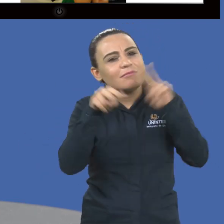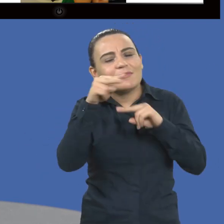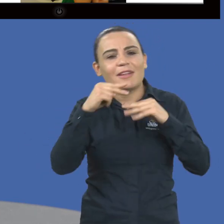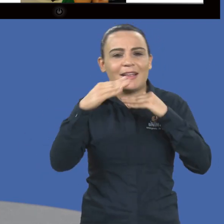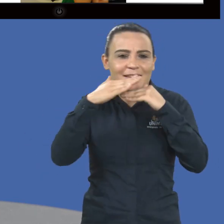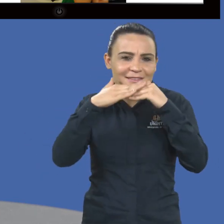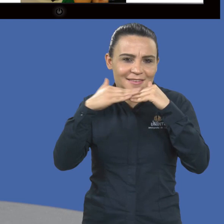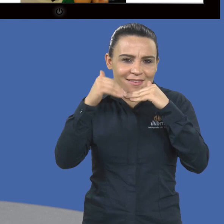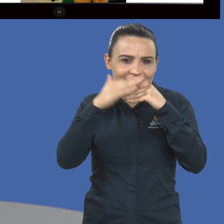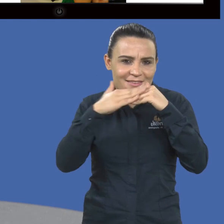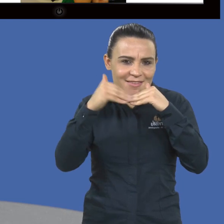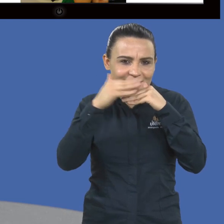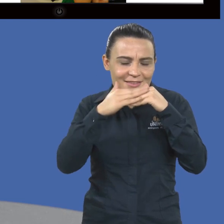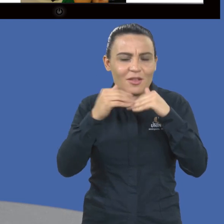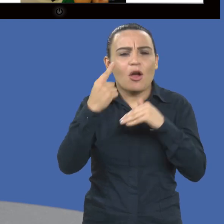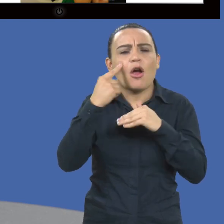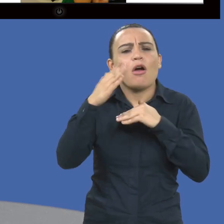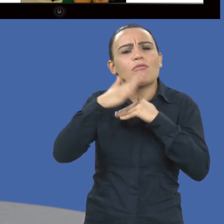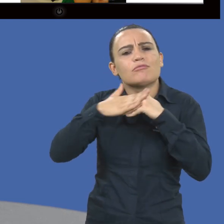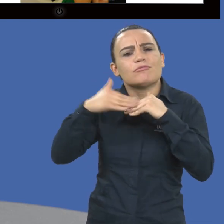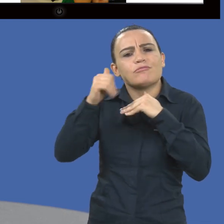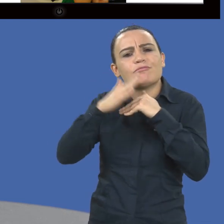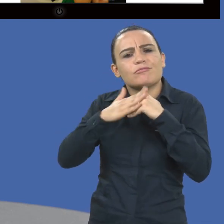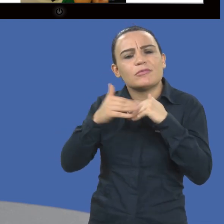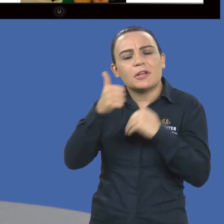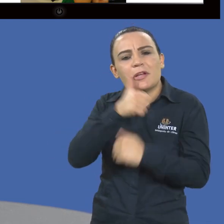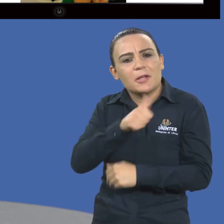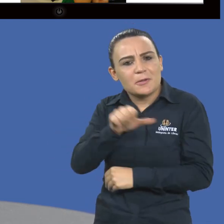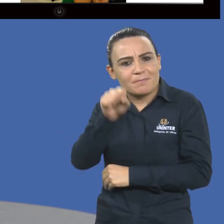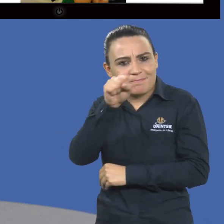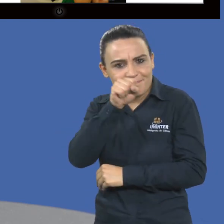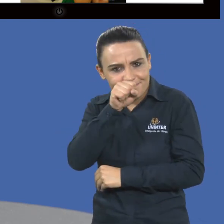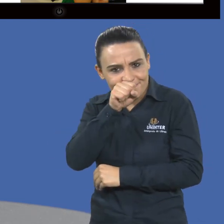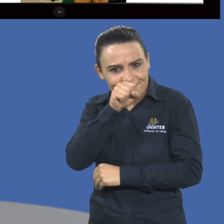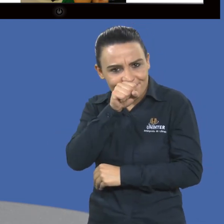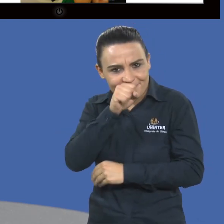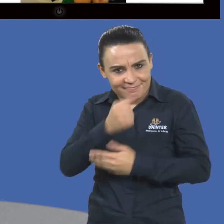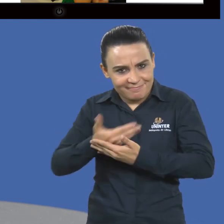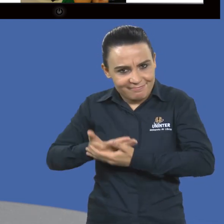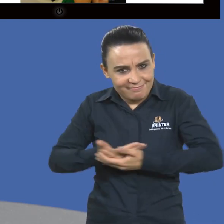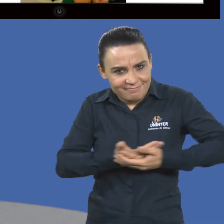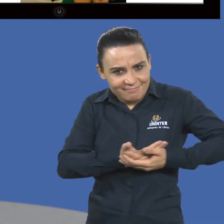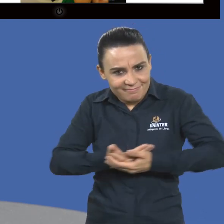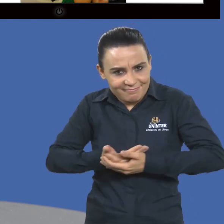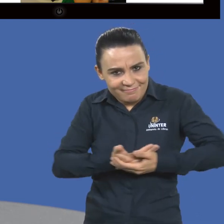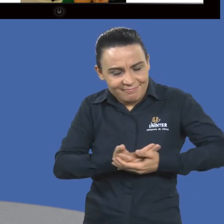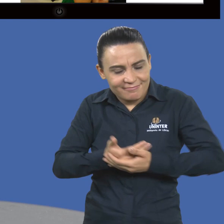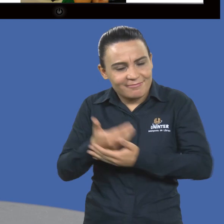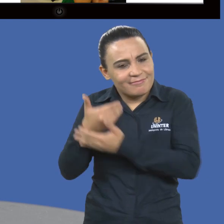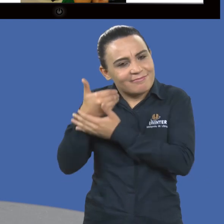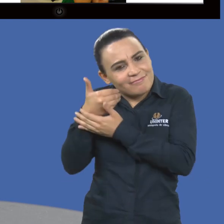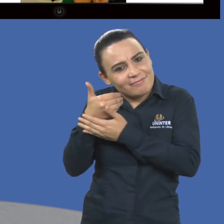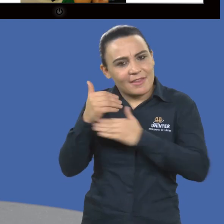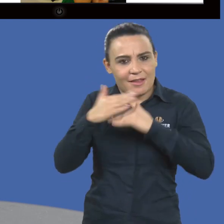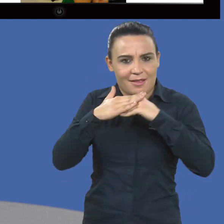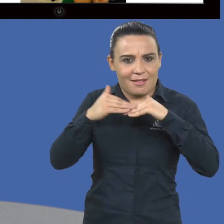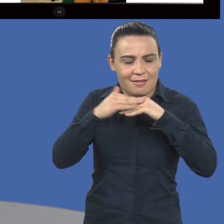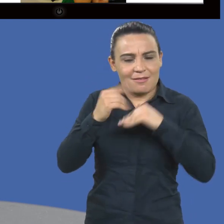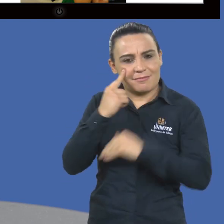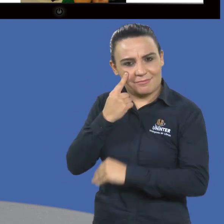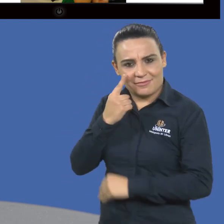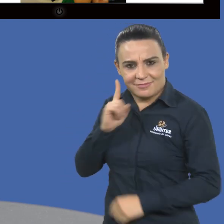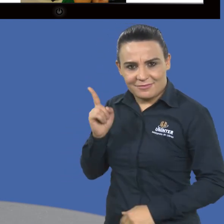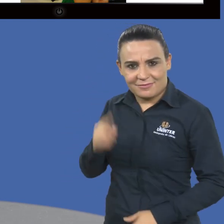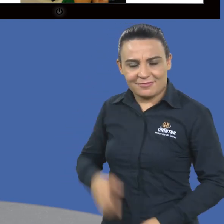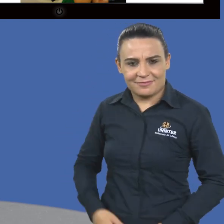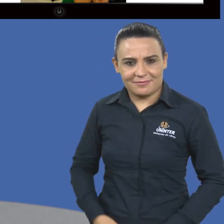dele e, mais que isso, veja o carinho com que essa mãe está fazendo para esse